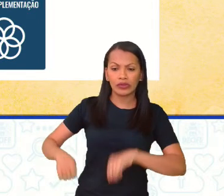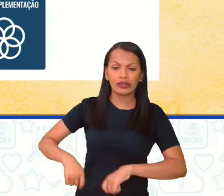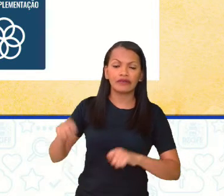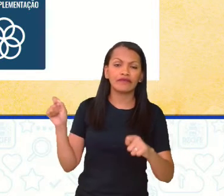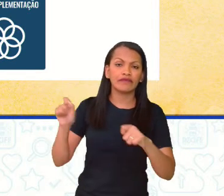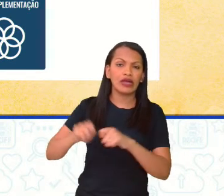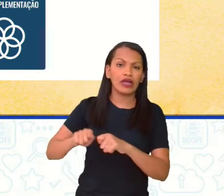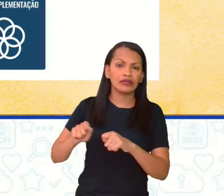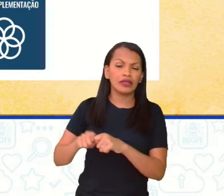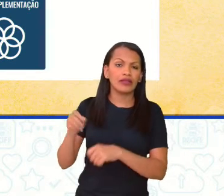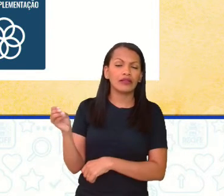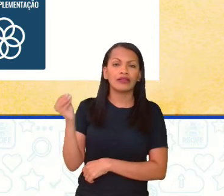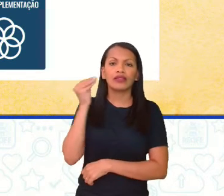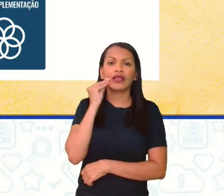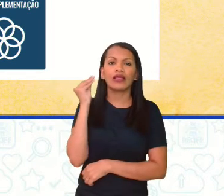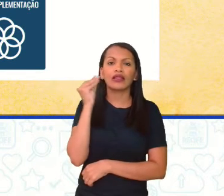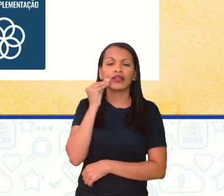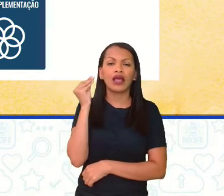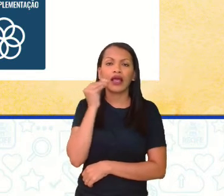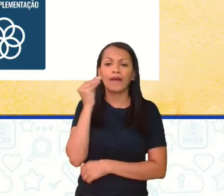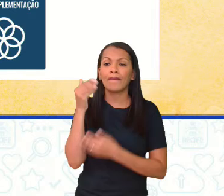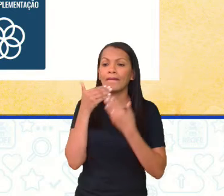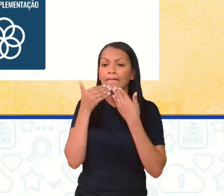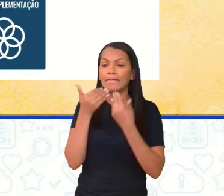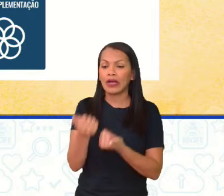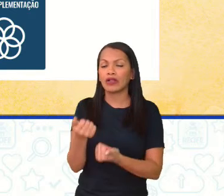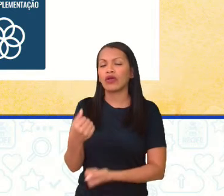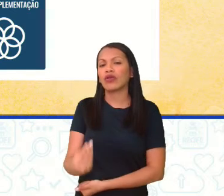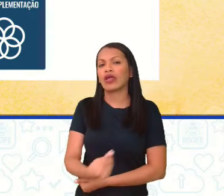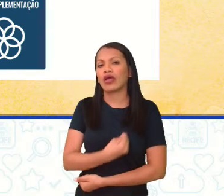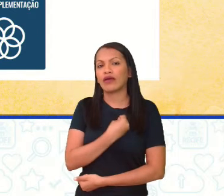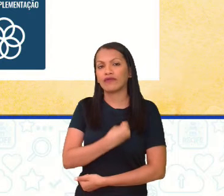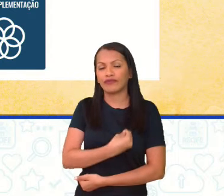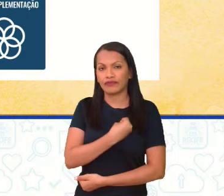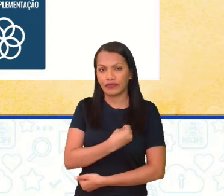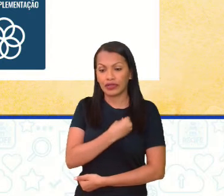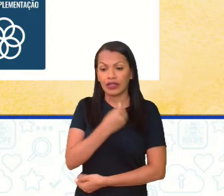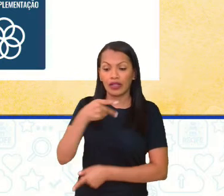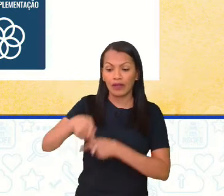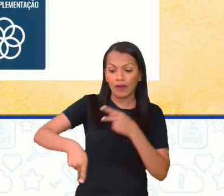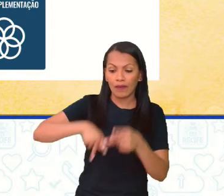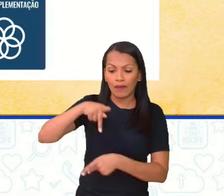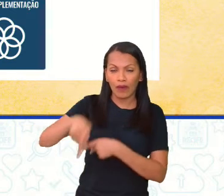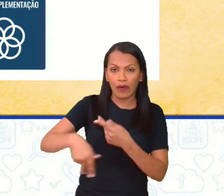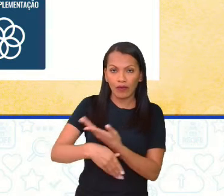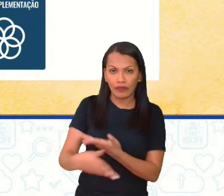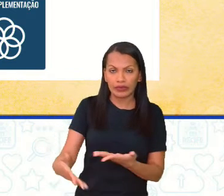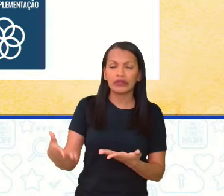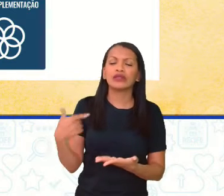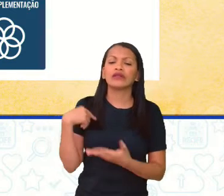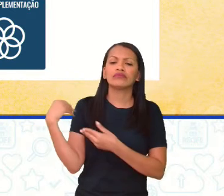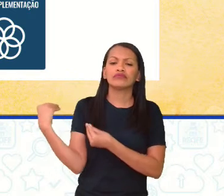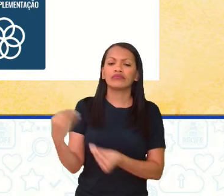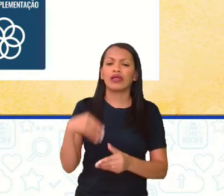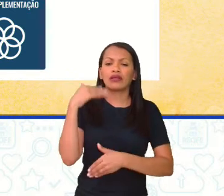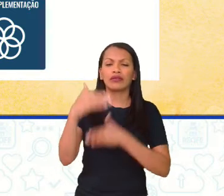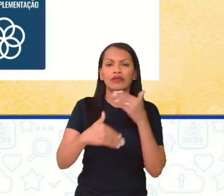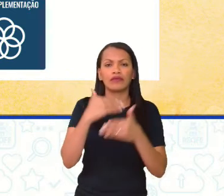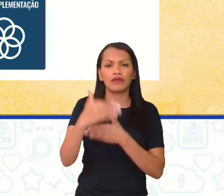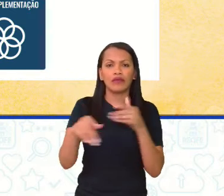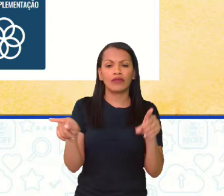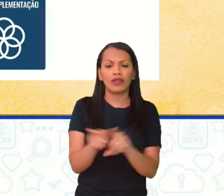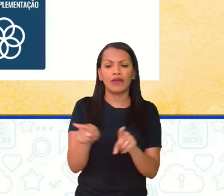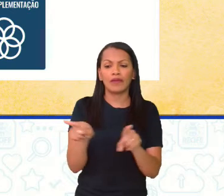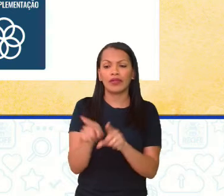para tentar melhorar a qualidade de vida da população, trazer mais desenvolvimento e também diminuir